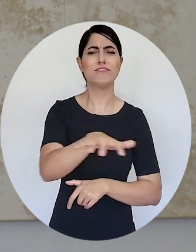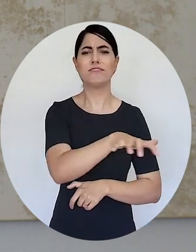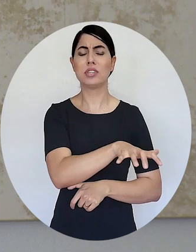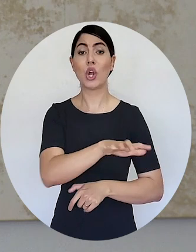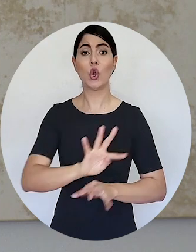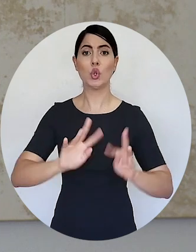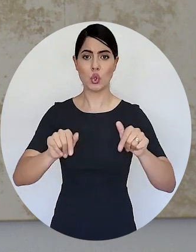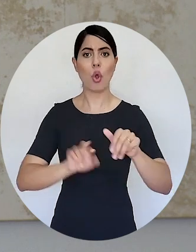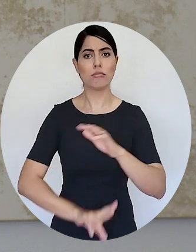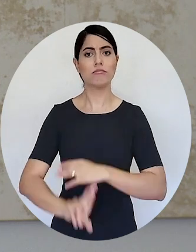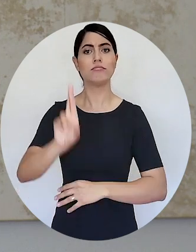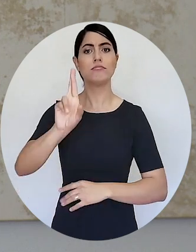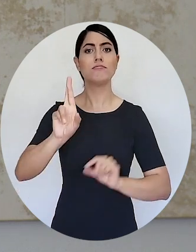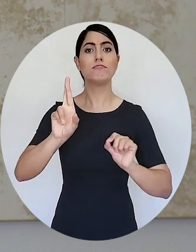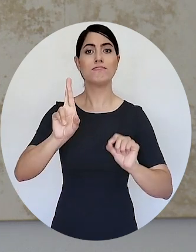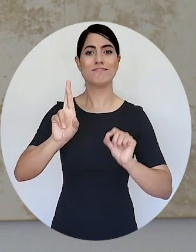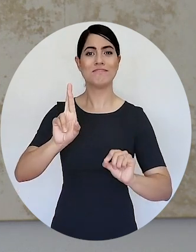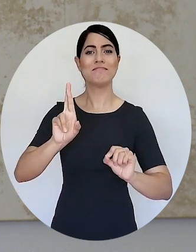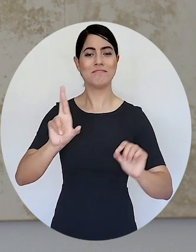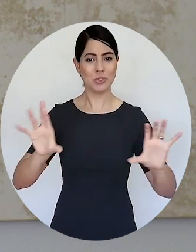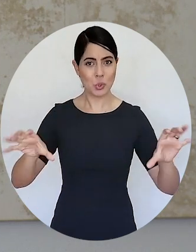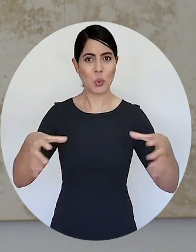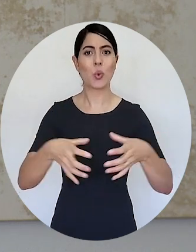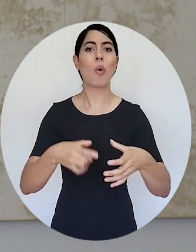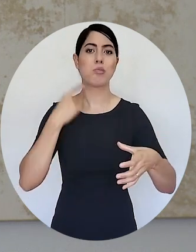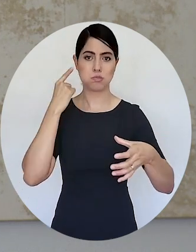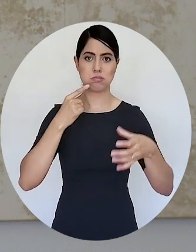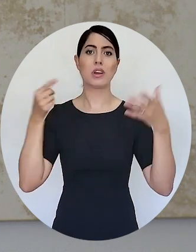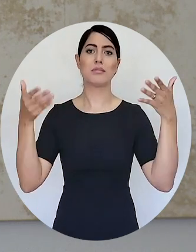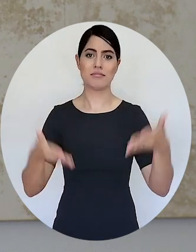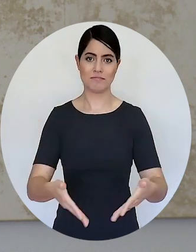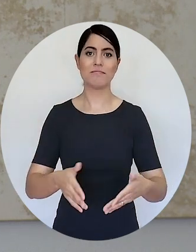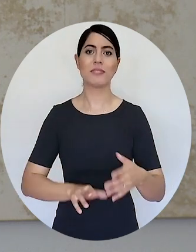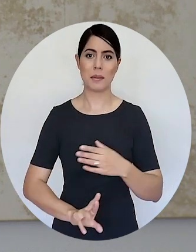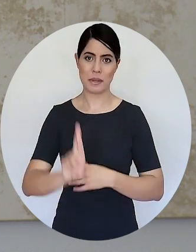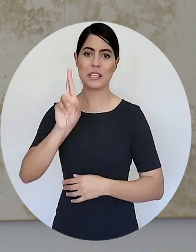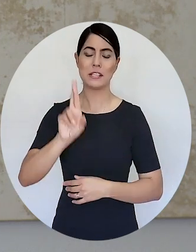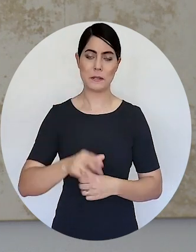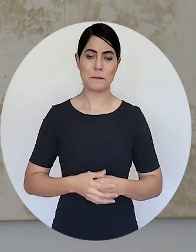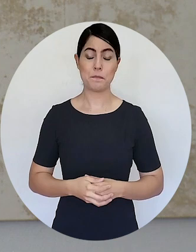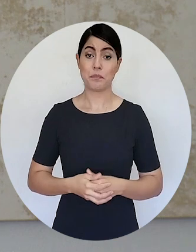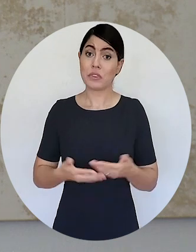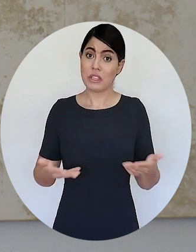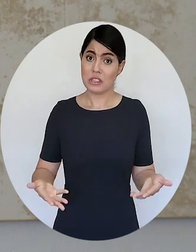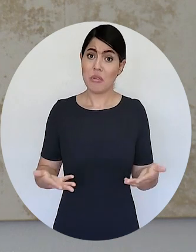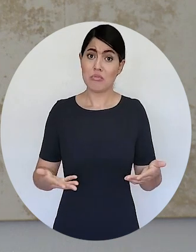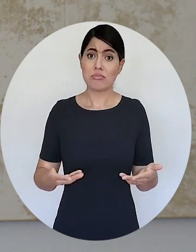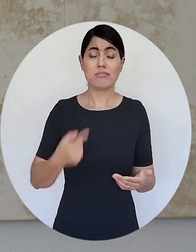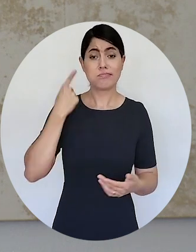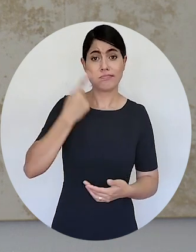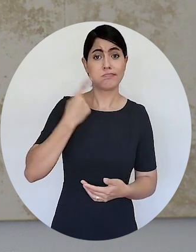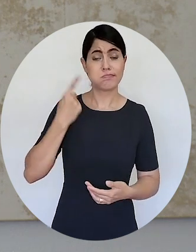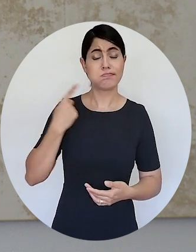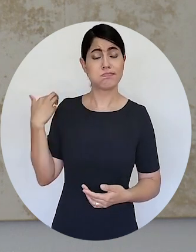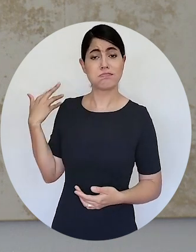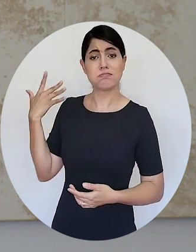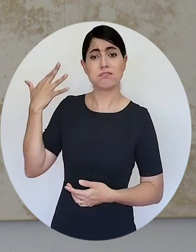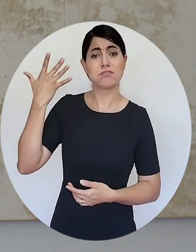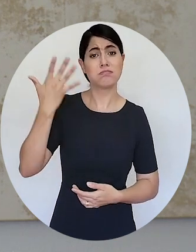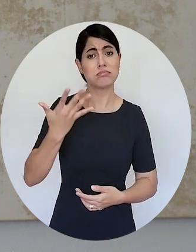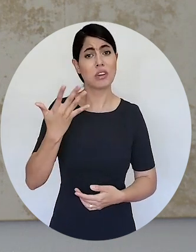centro, todos os partidos têm representantes na frente parlamentar da advocacia, na medida que a